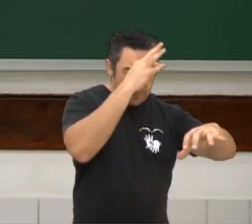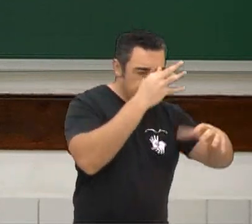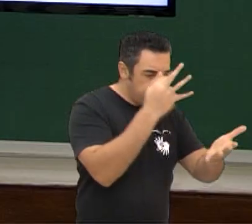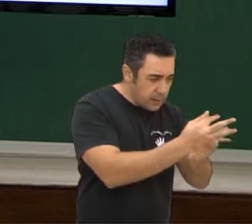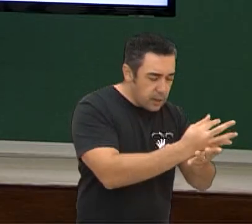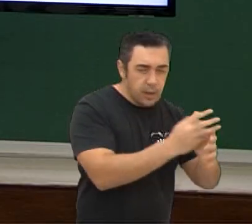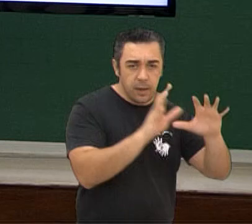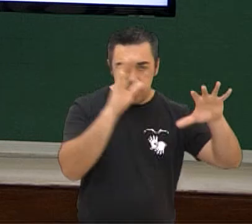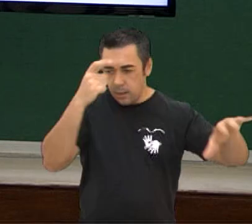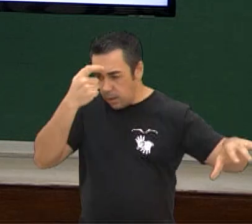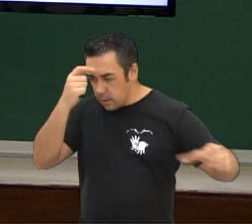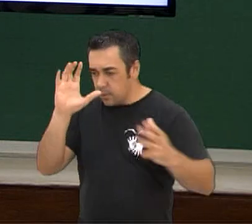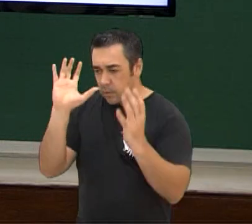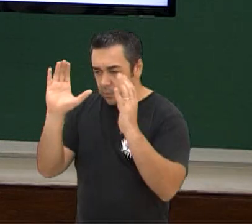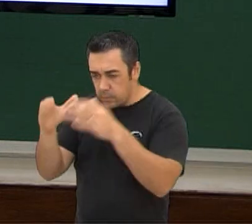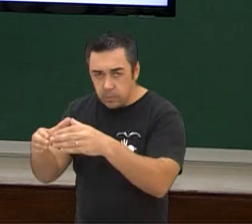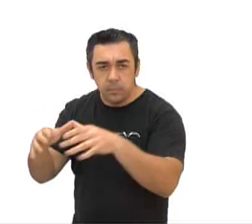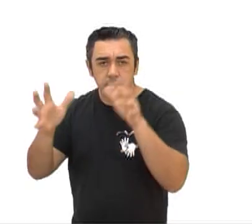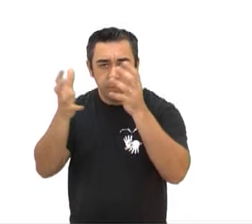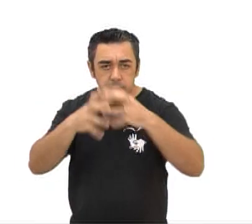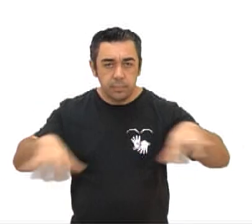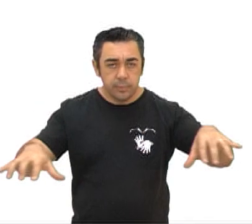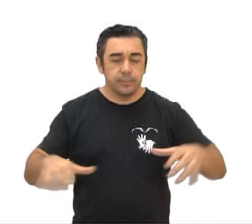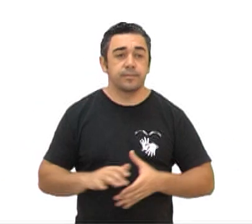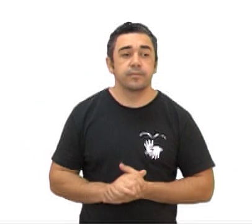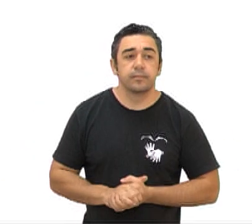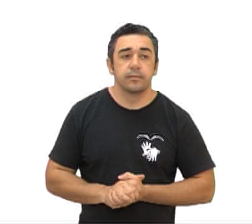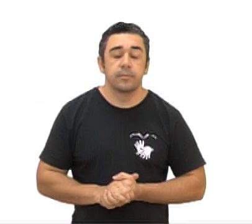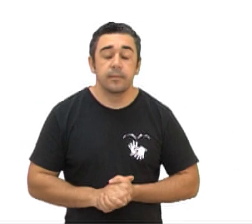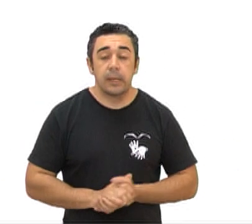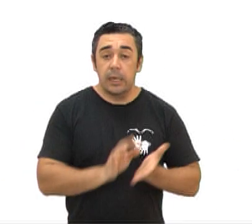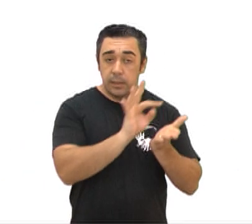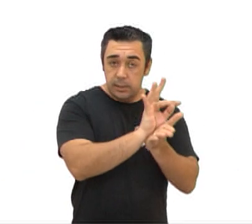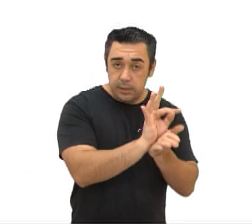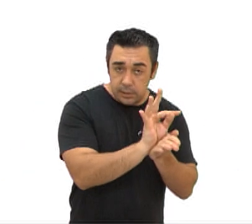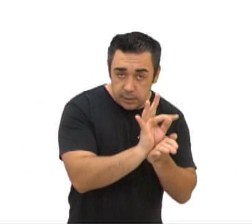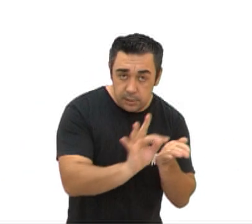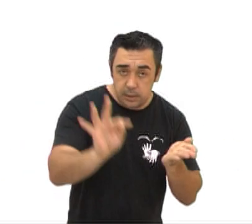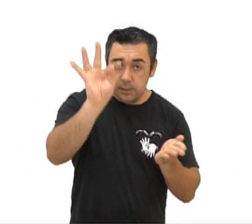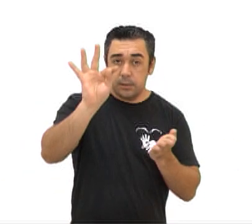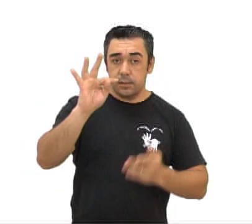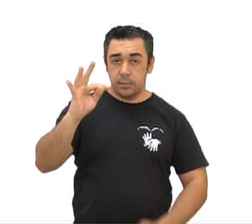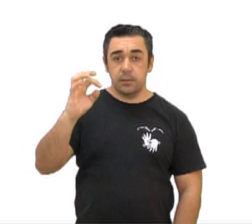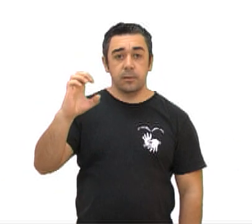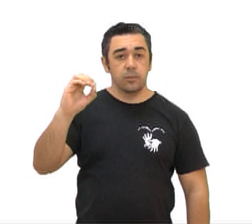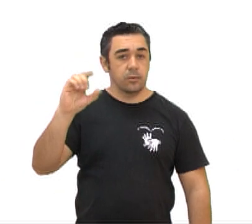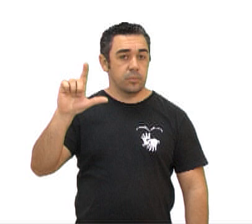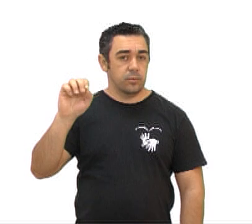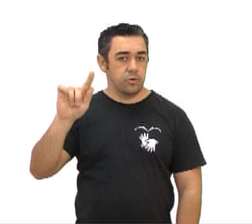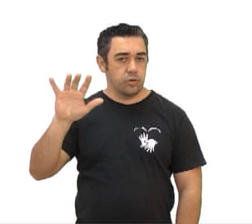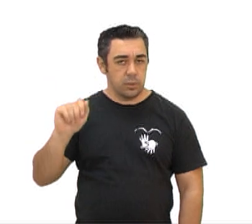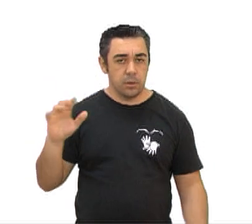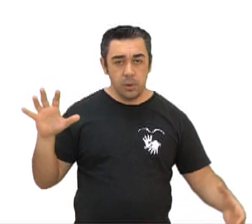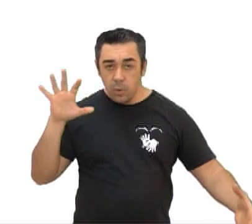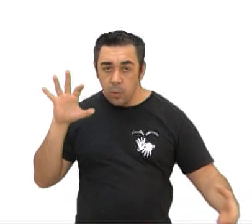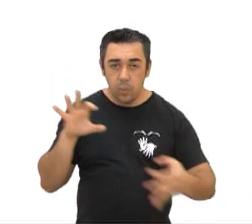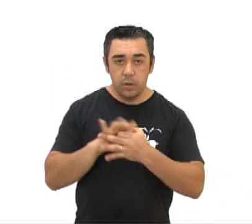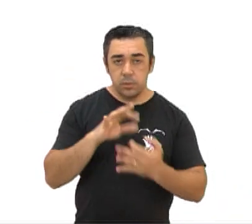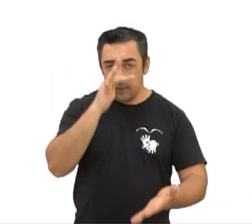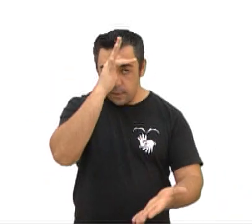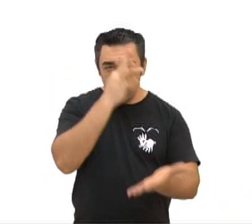isso. A teologia manteria a coesão da fé. A interpretação